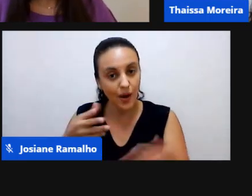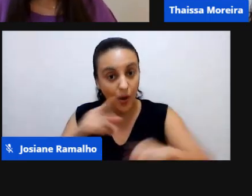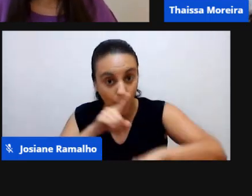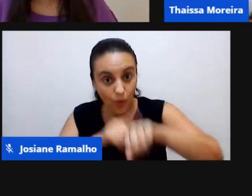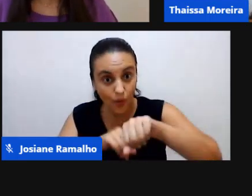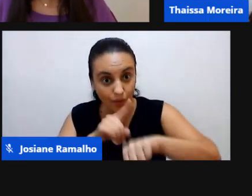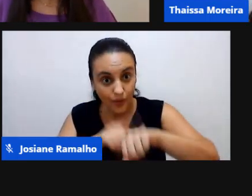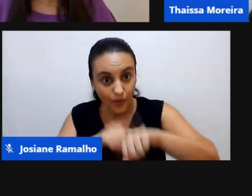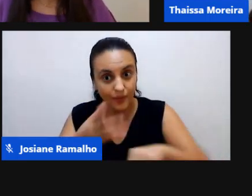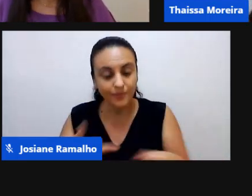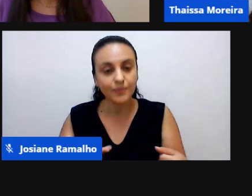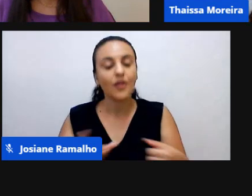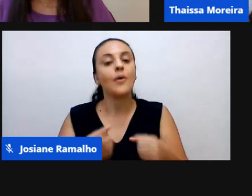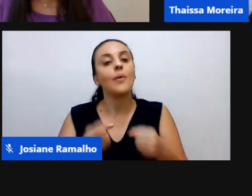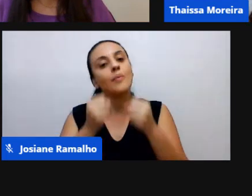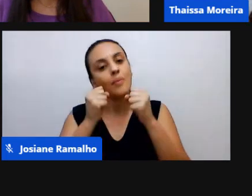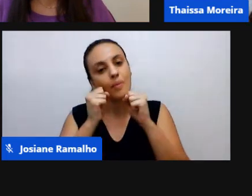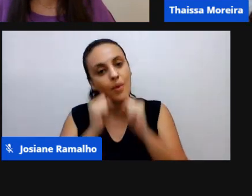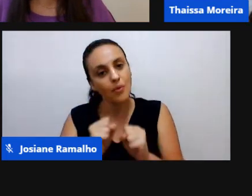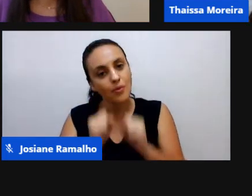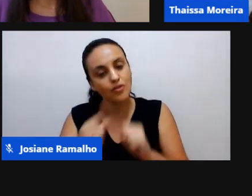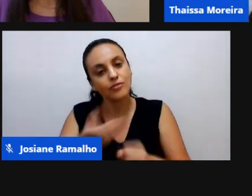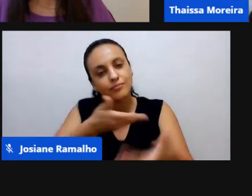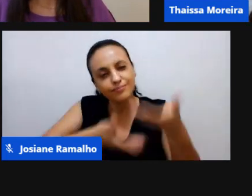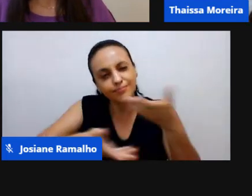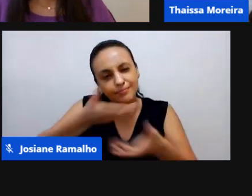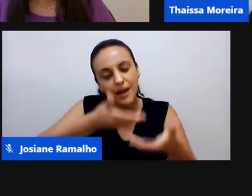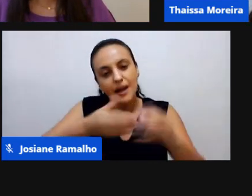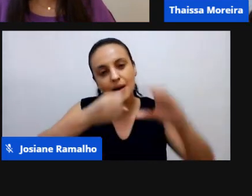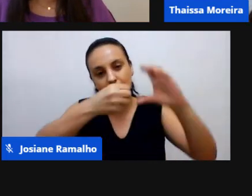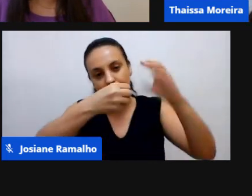um prazer interagir com vocês.